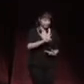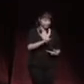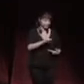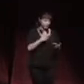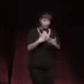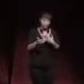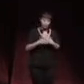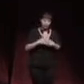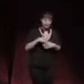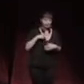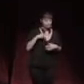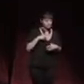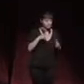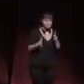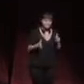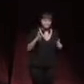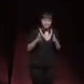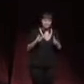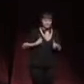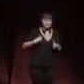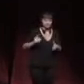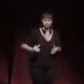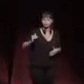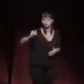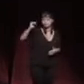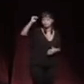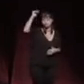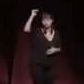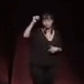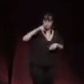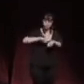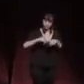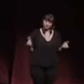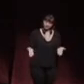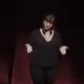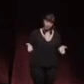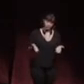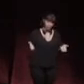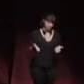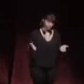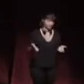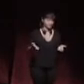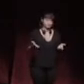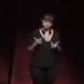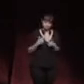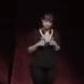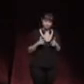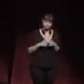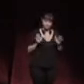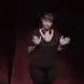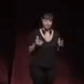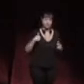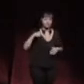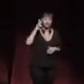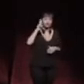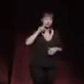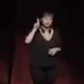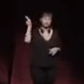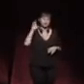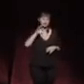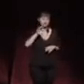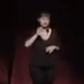as relações da contemporaneidade. Mas eu me lembrei de uma situação no SEDAC,